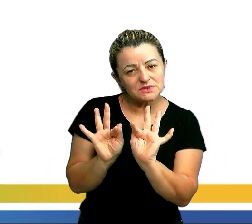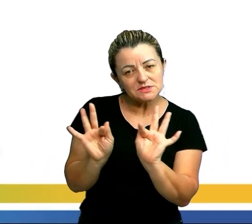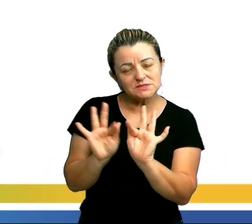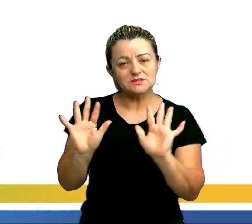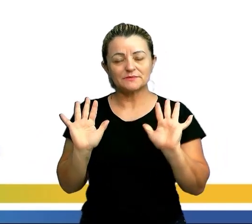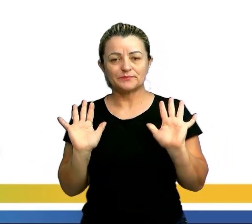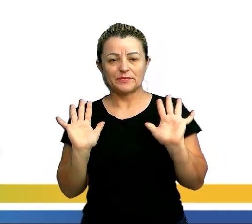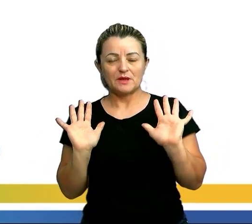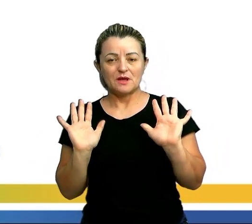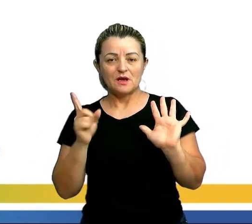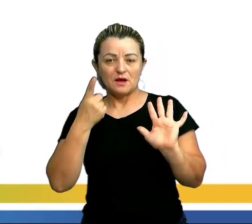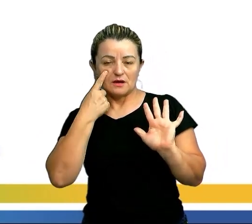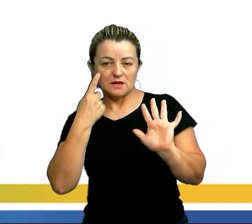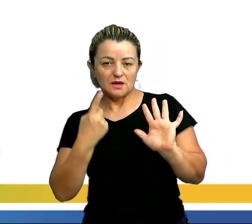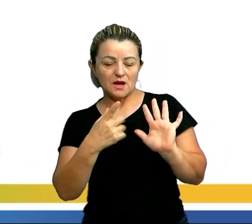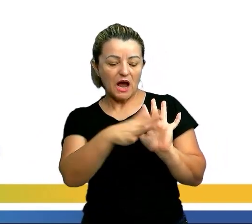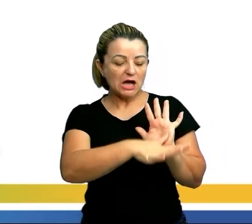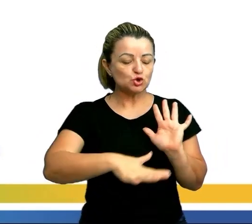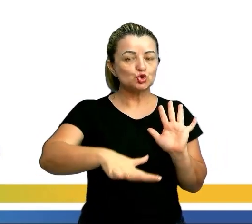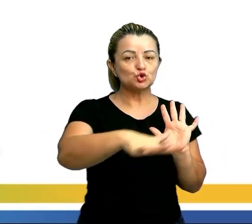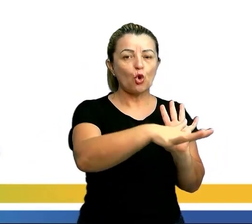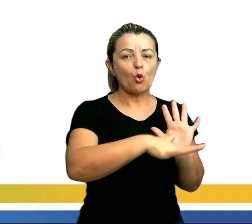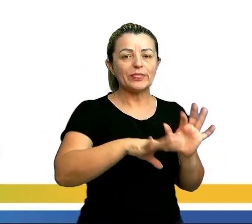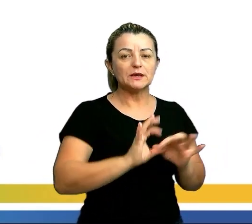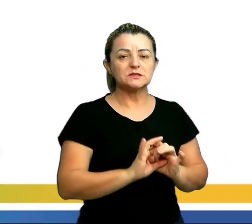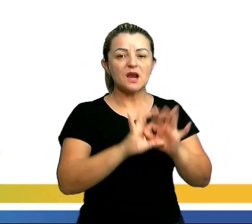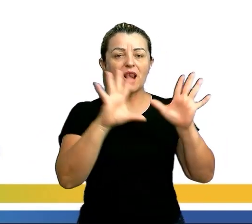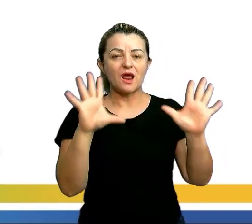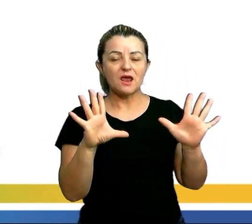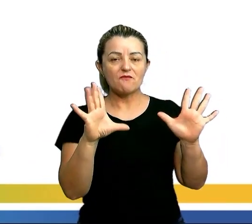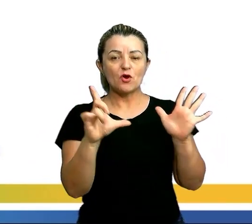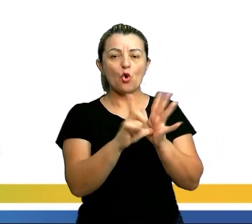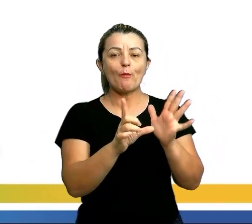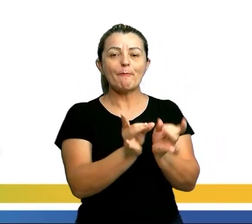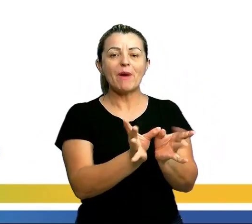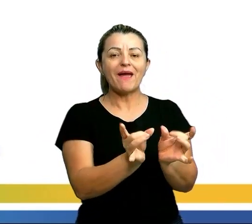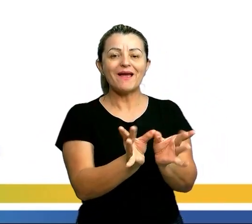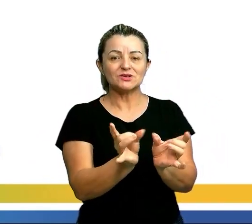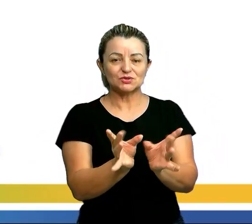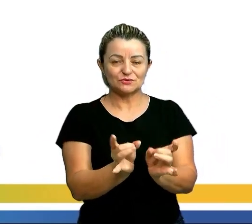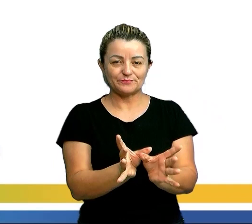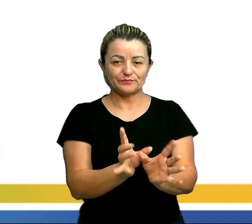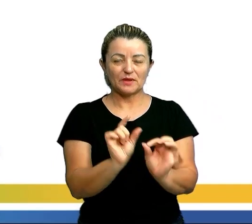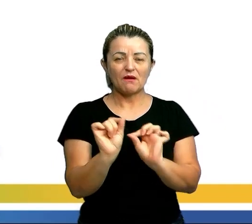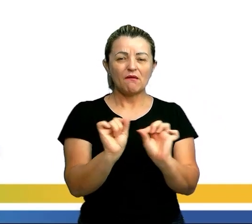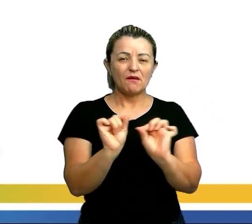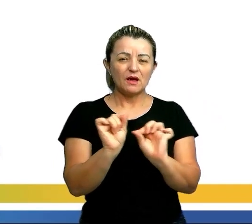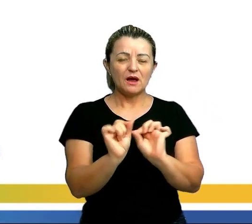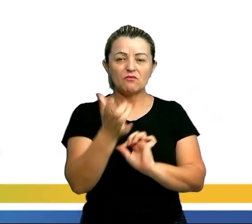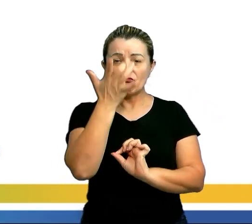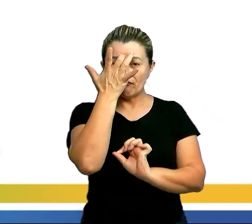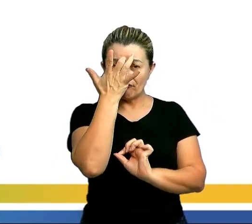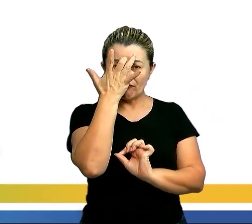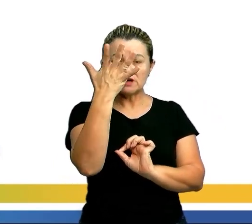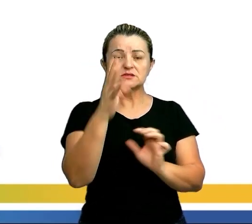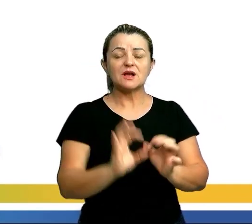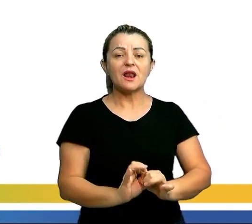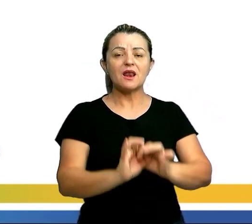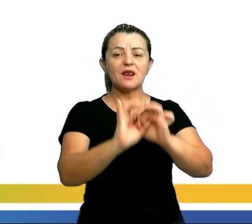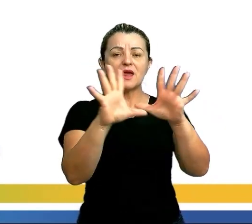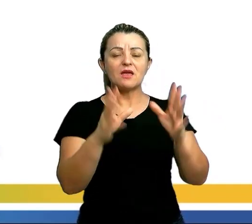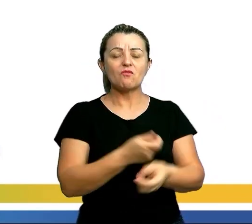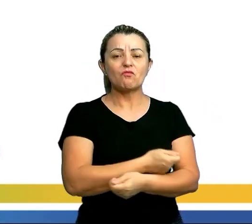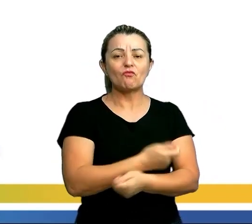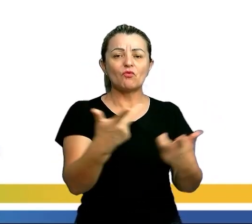assim, que é a zona de livre comércio. O que é uma zona de livre comércio? Ela busca facilitar a livre circulação